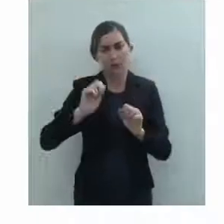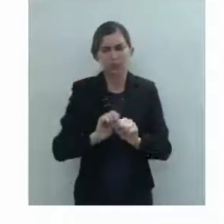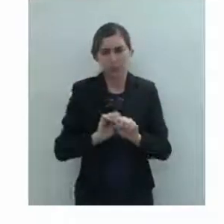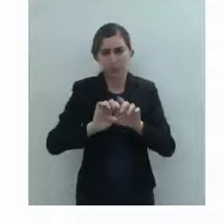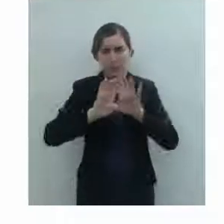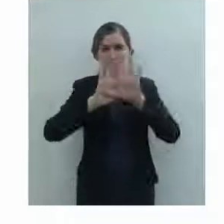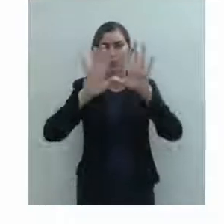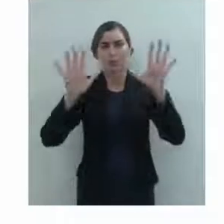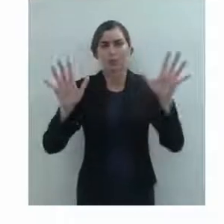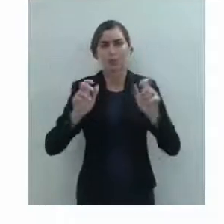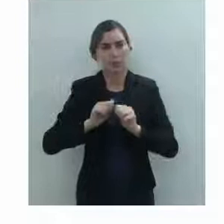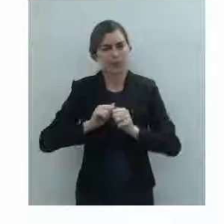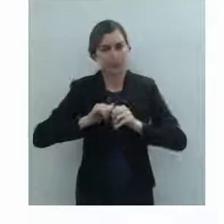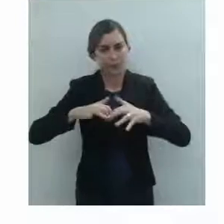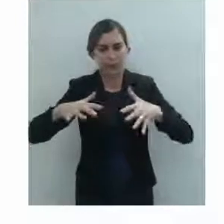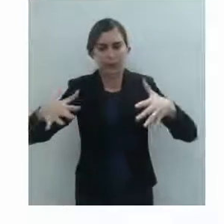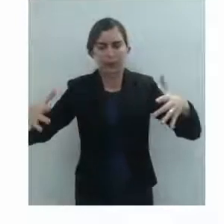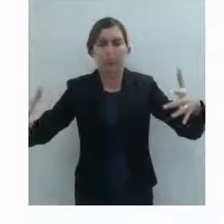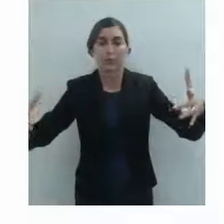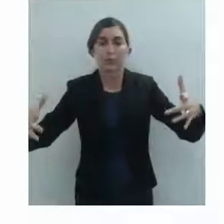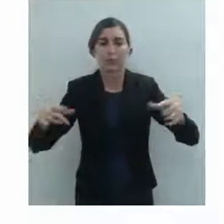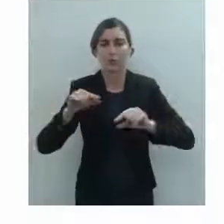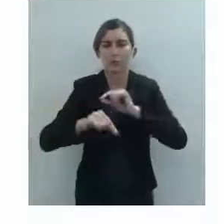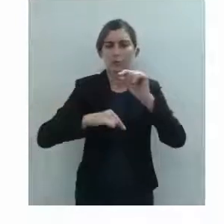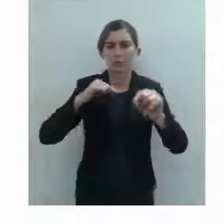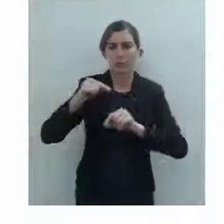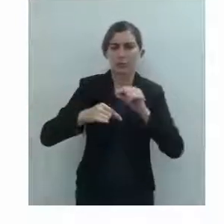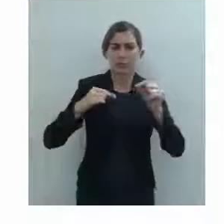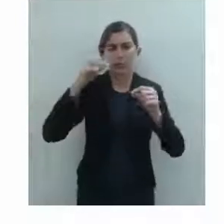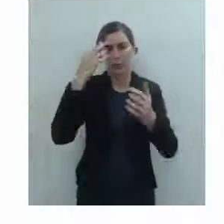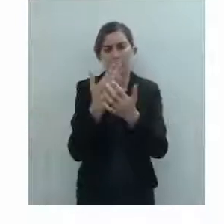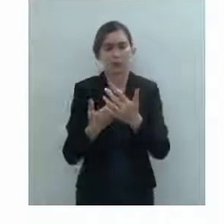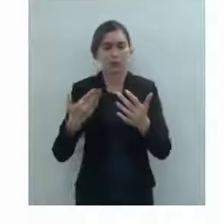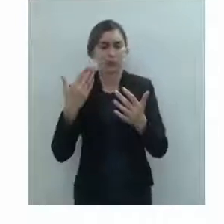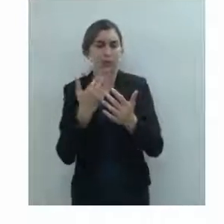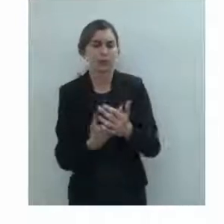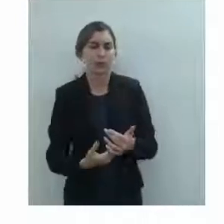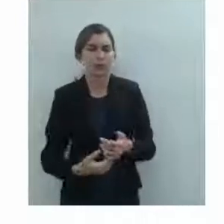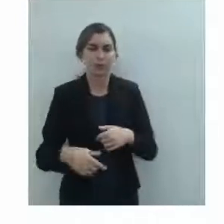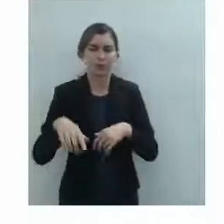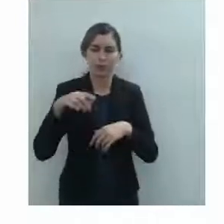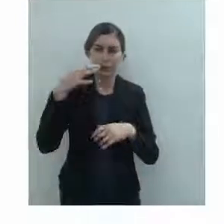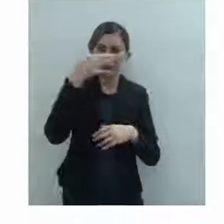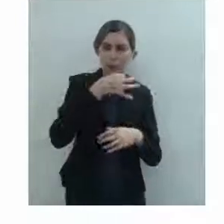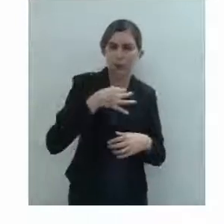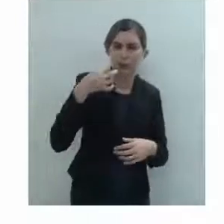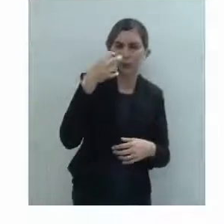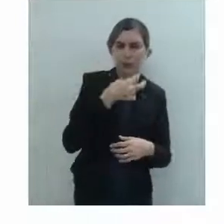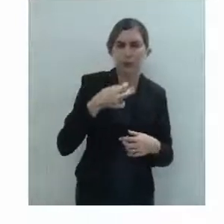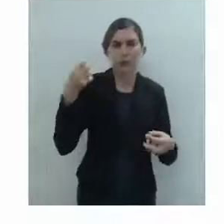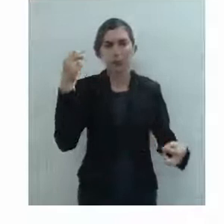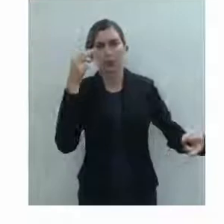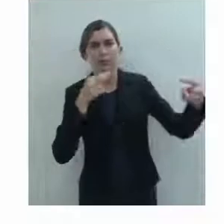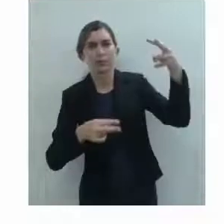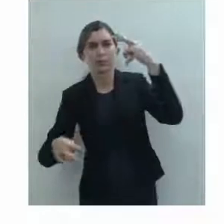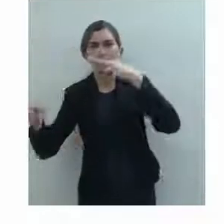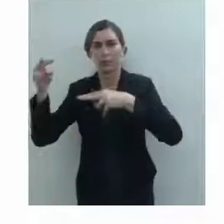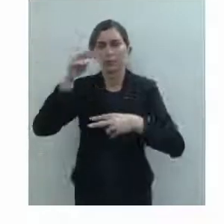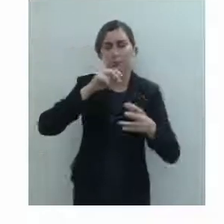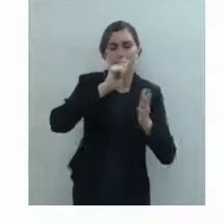ampliando preste atenção nisso ampliando as fontes de escuro orais audiovisuais